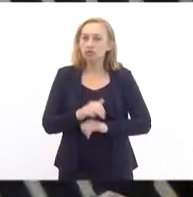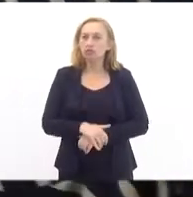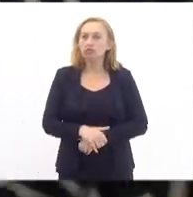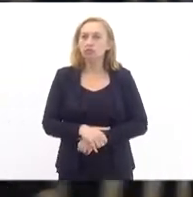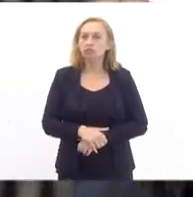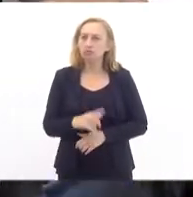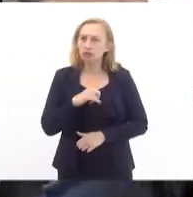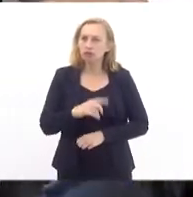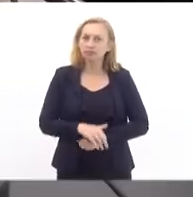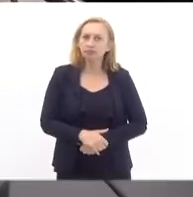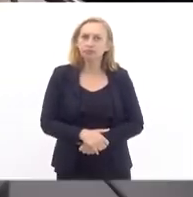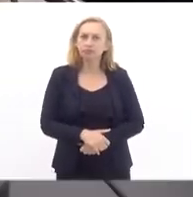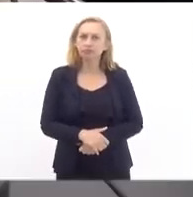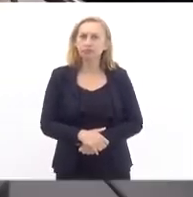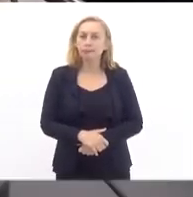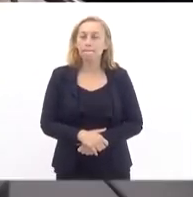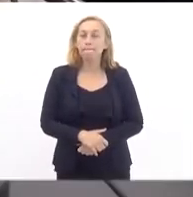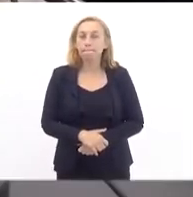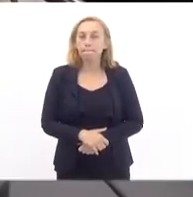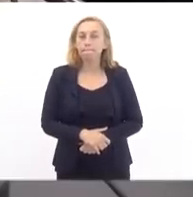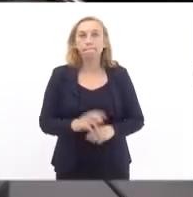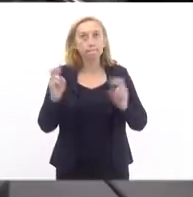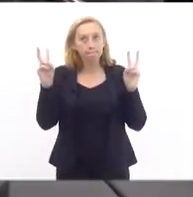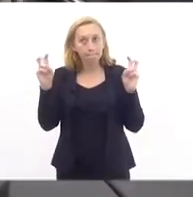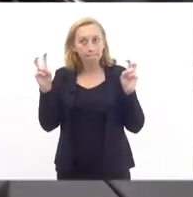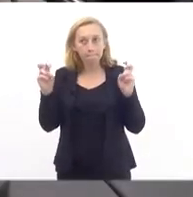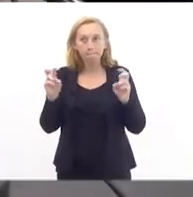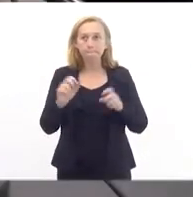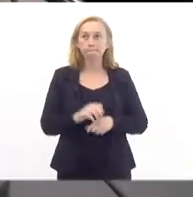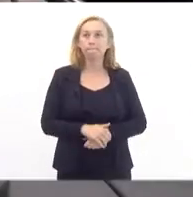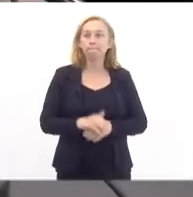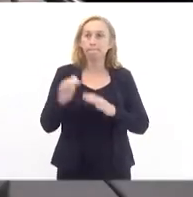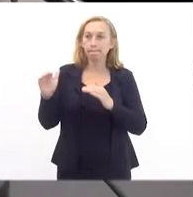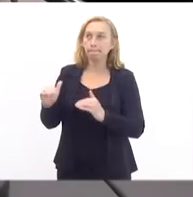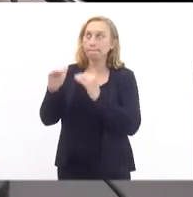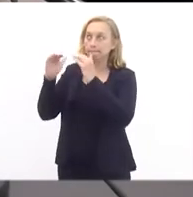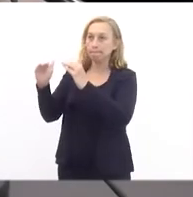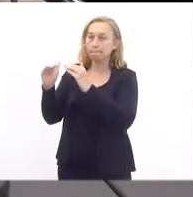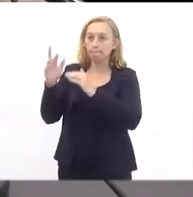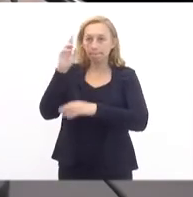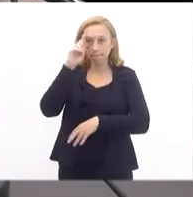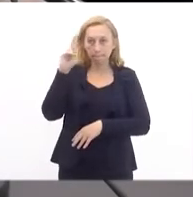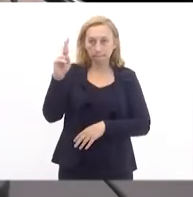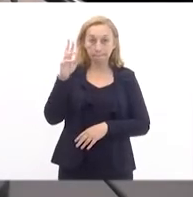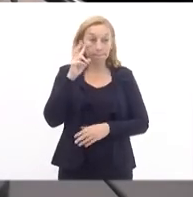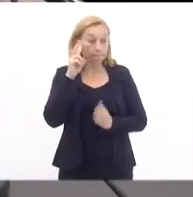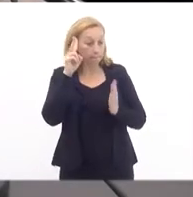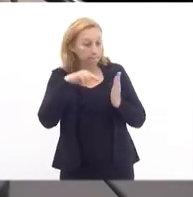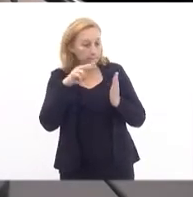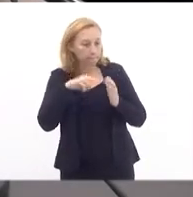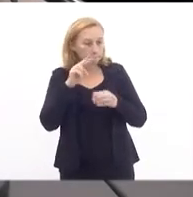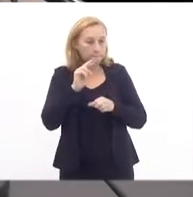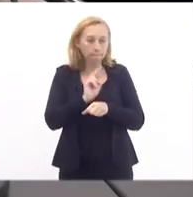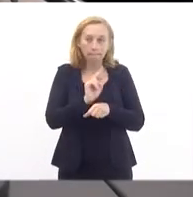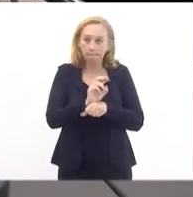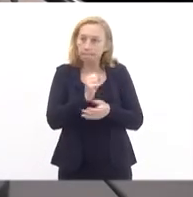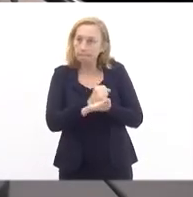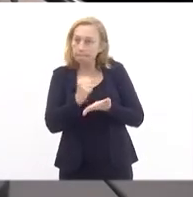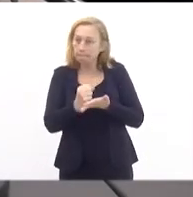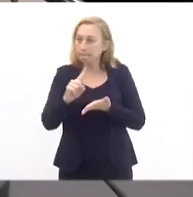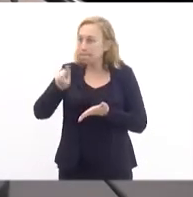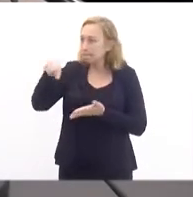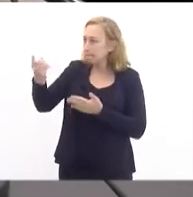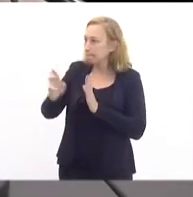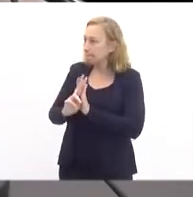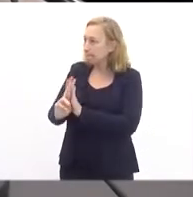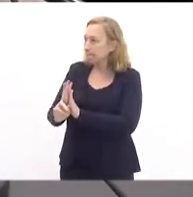Existe isso? Sobre isso, como a superintendência ela olha, faz a gestão do contrato, tem um outro